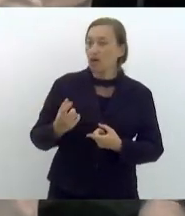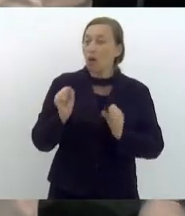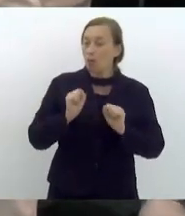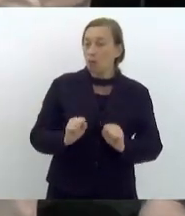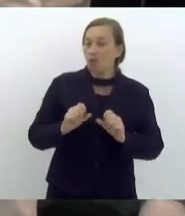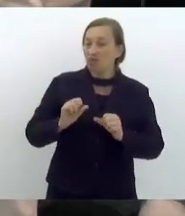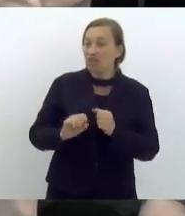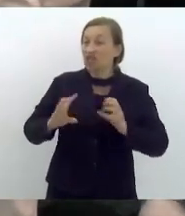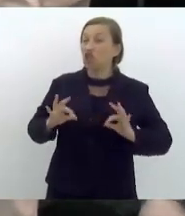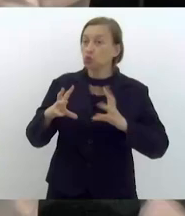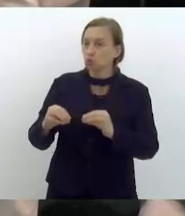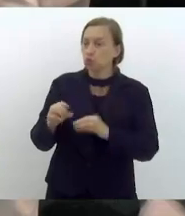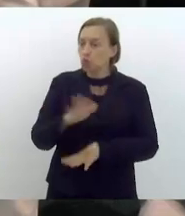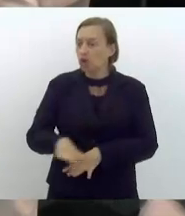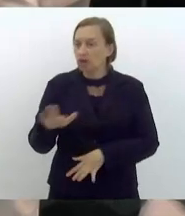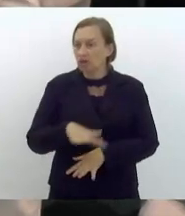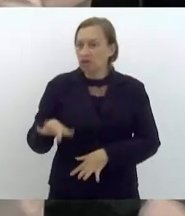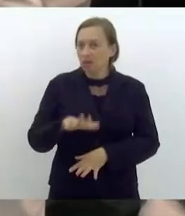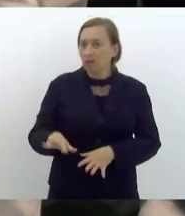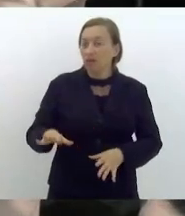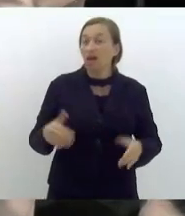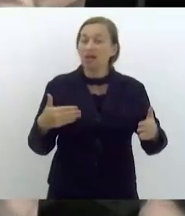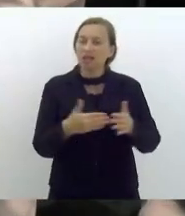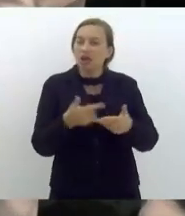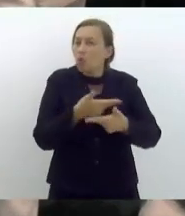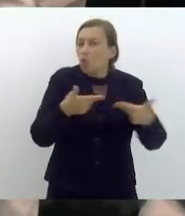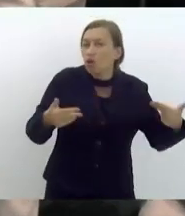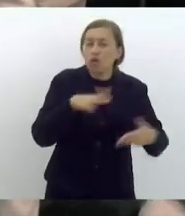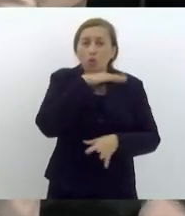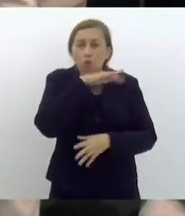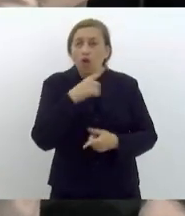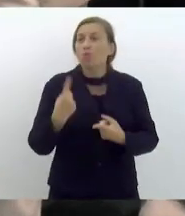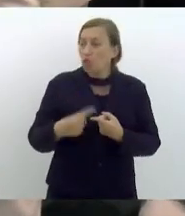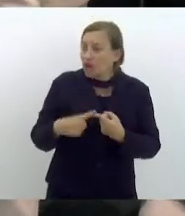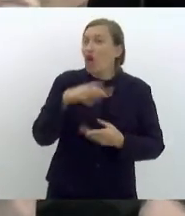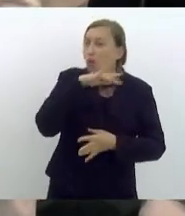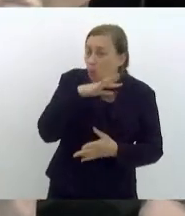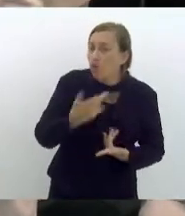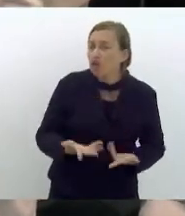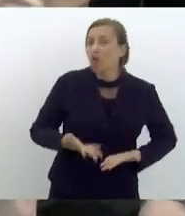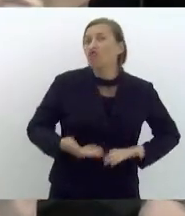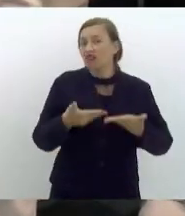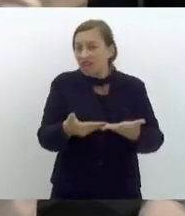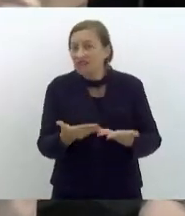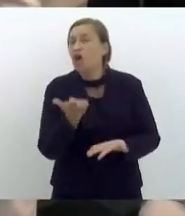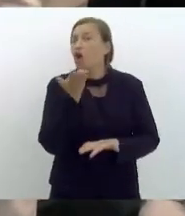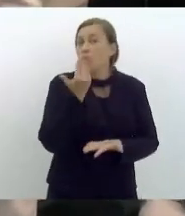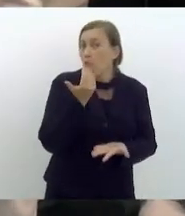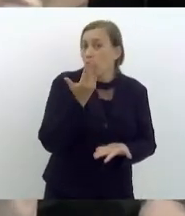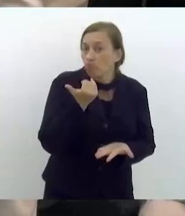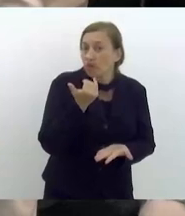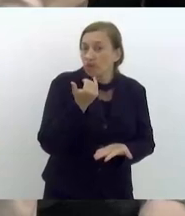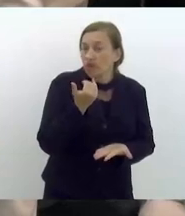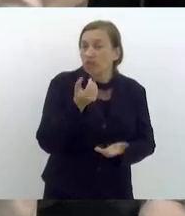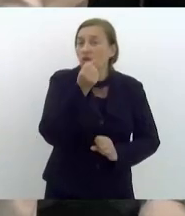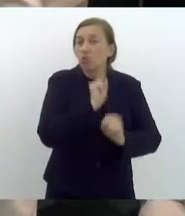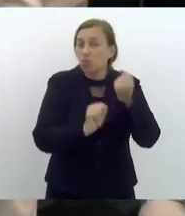fazer tudo com a criança inclusive coisas ruins porque é ruim oferecer comida